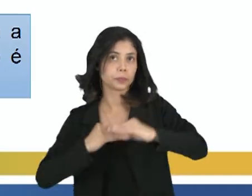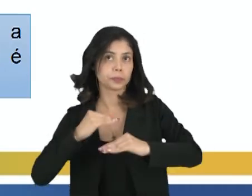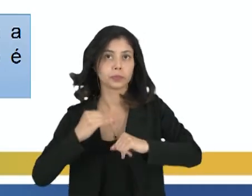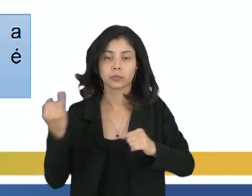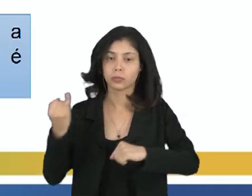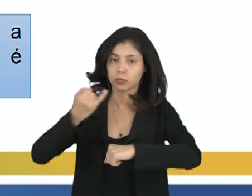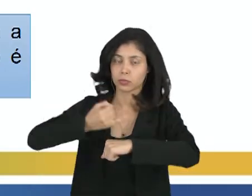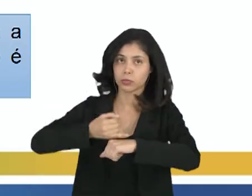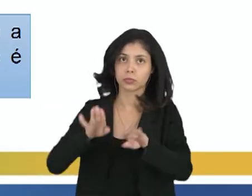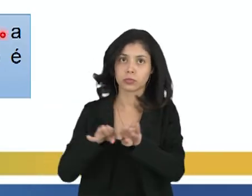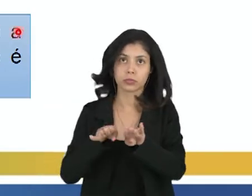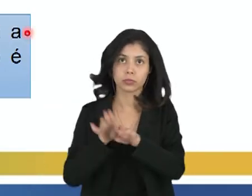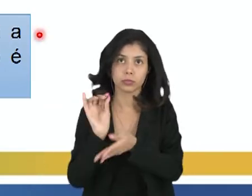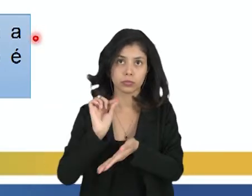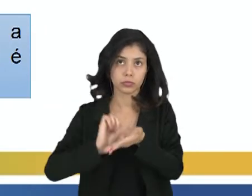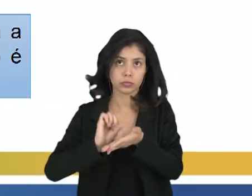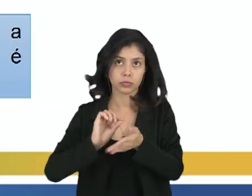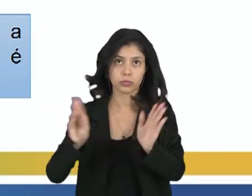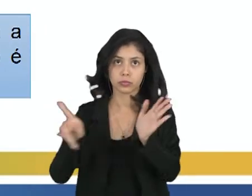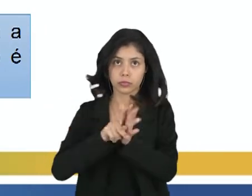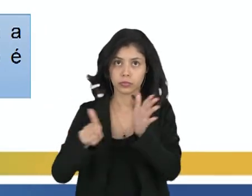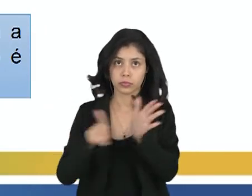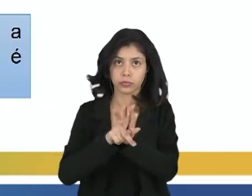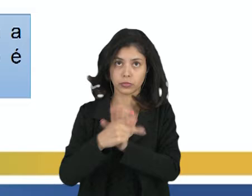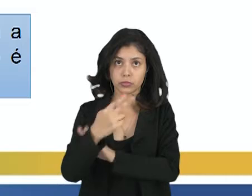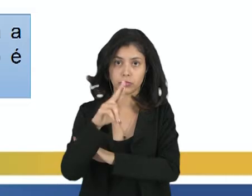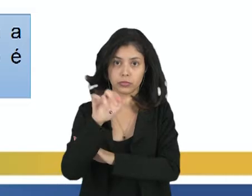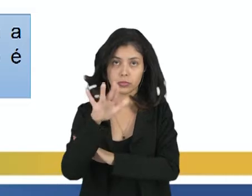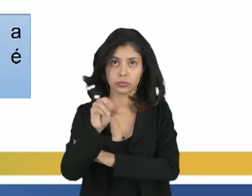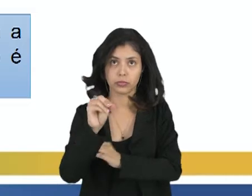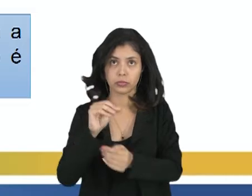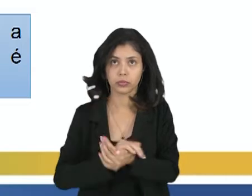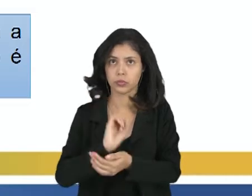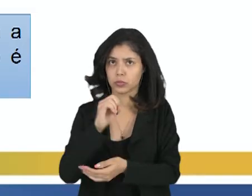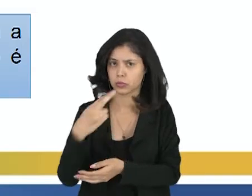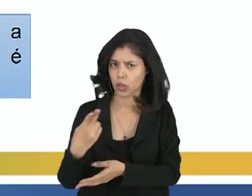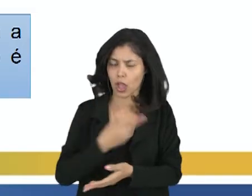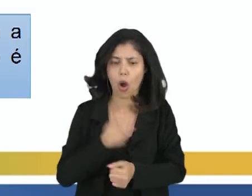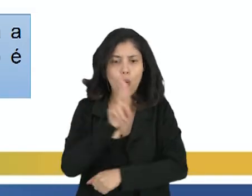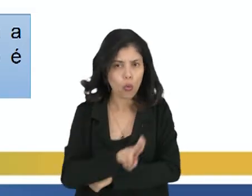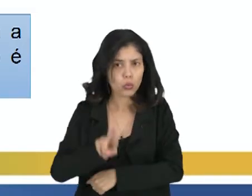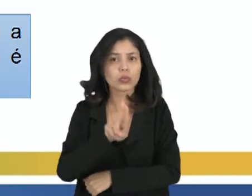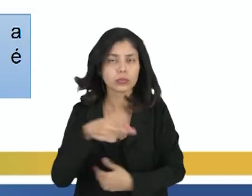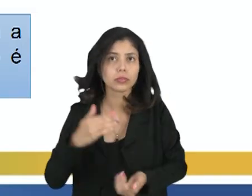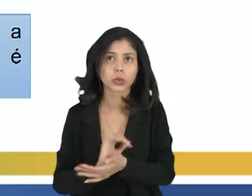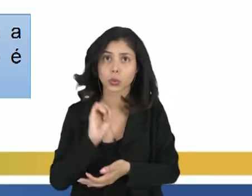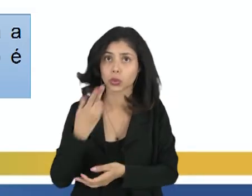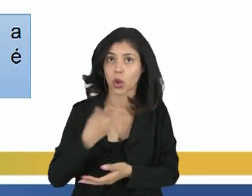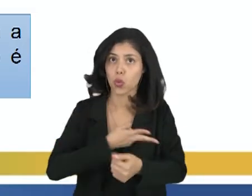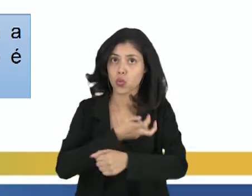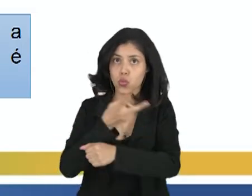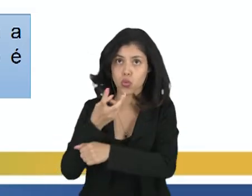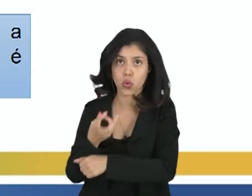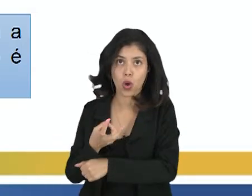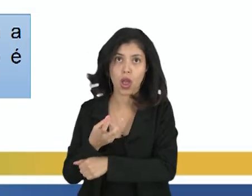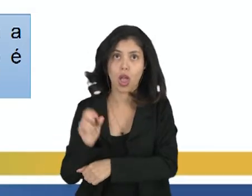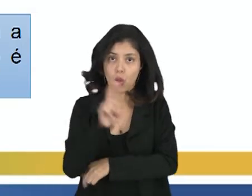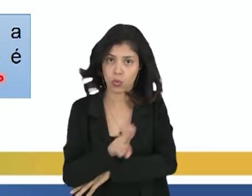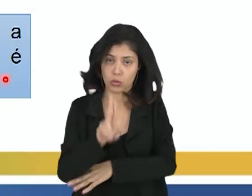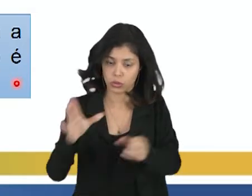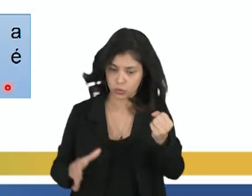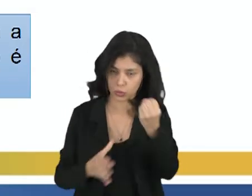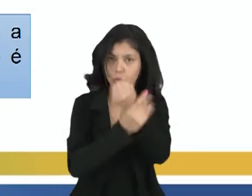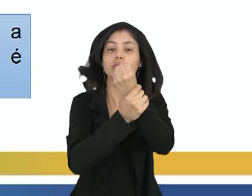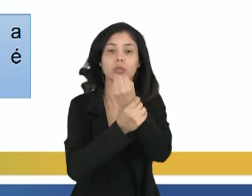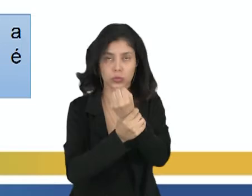equilíbrio iônico é um dos fatores que determina a potabilidade da água que a gente utiliza, ou seja, se o consumo